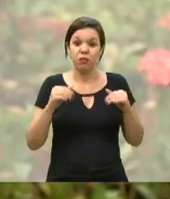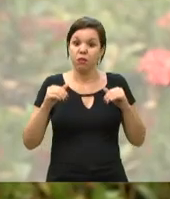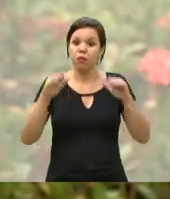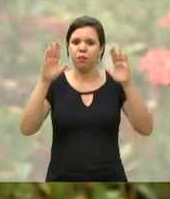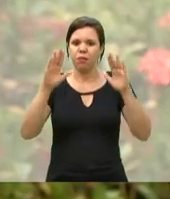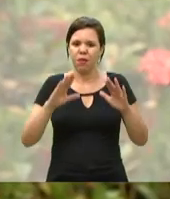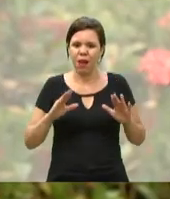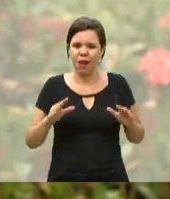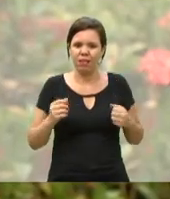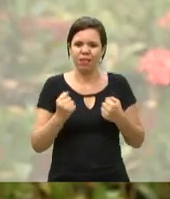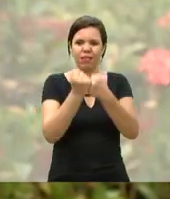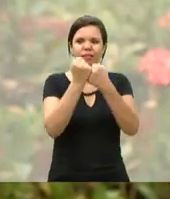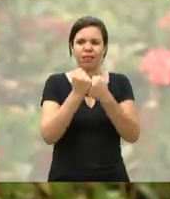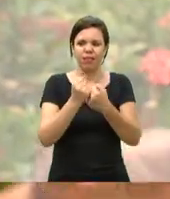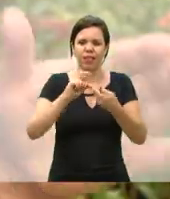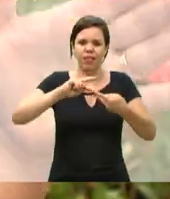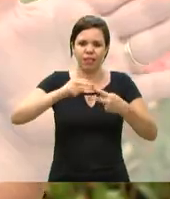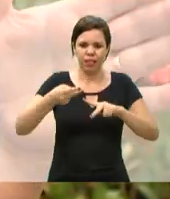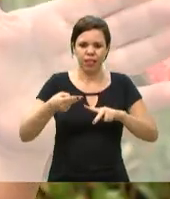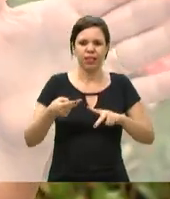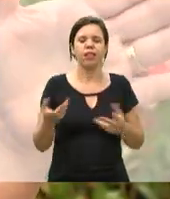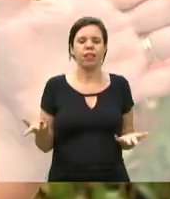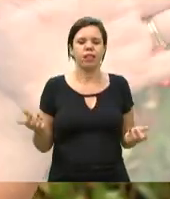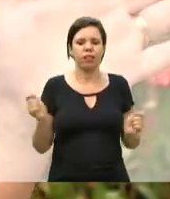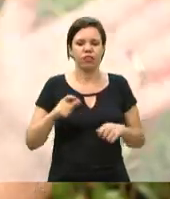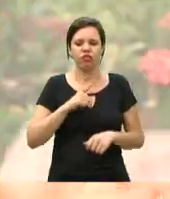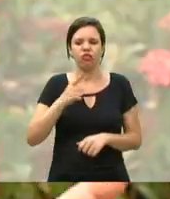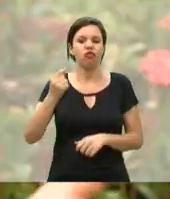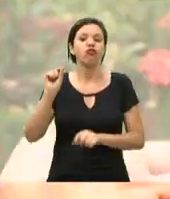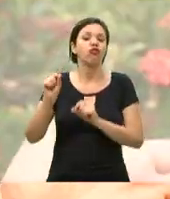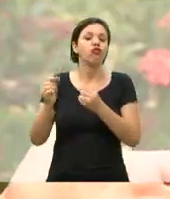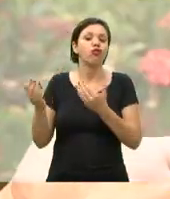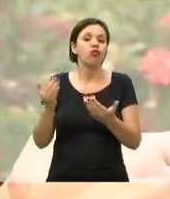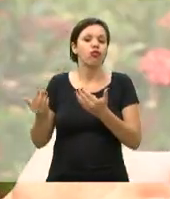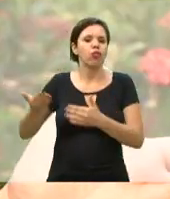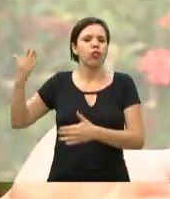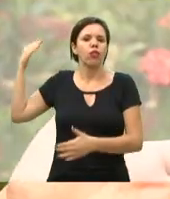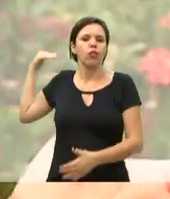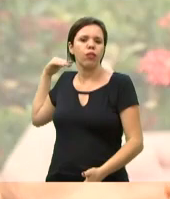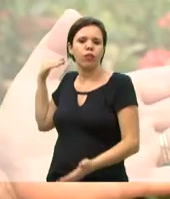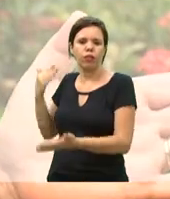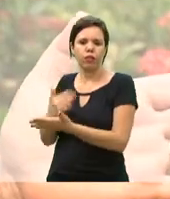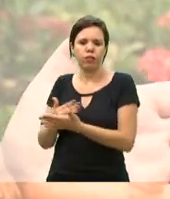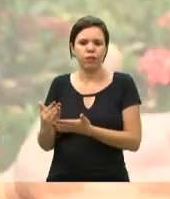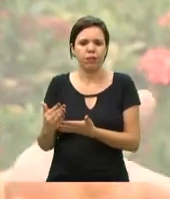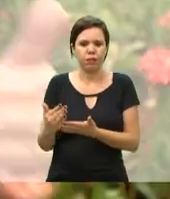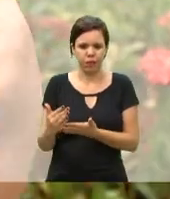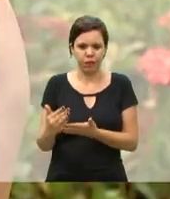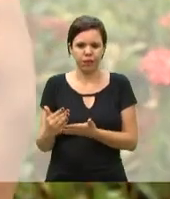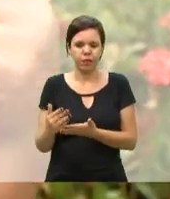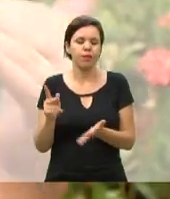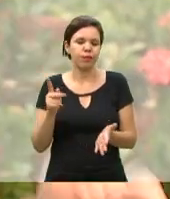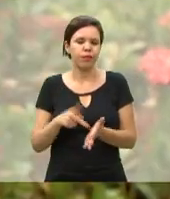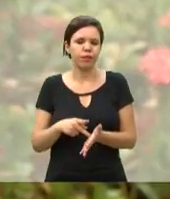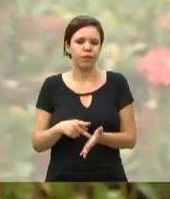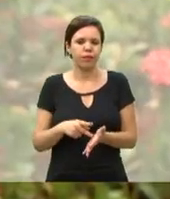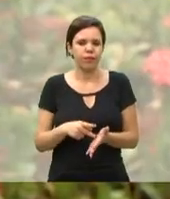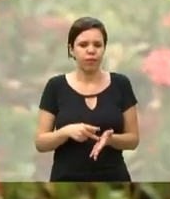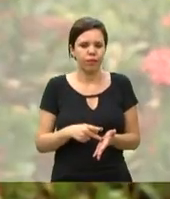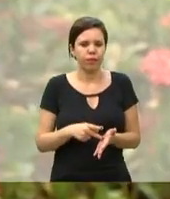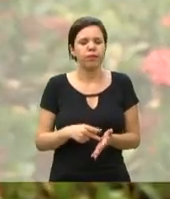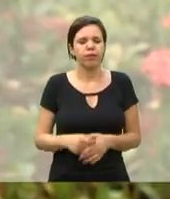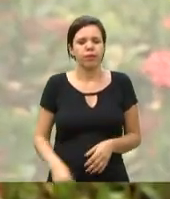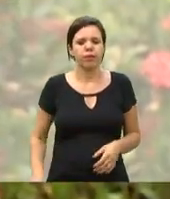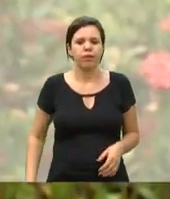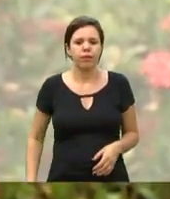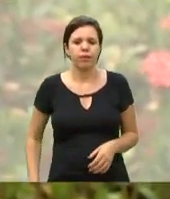mais recurso do que tinha quando nós iniciamos, né? Na verdade, o